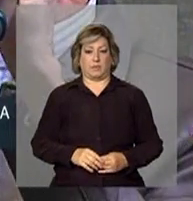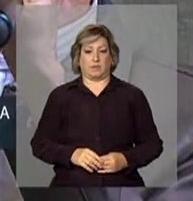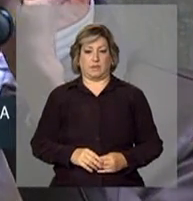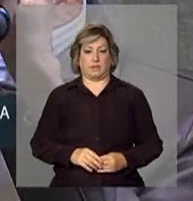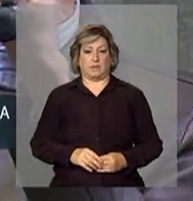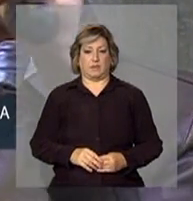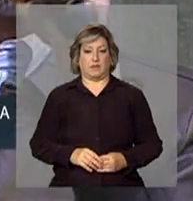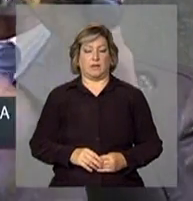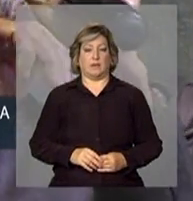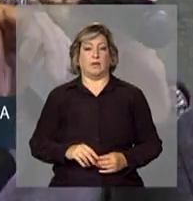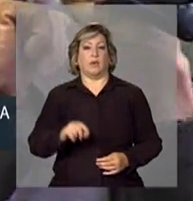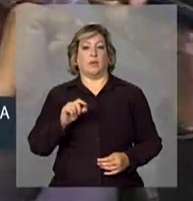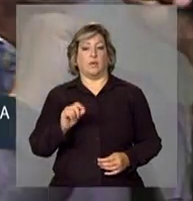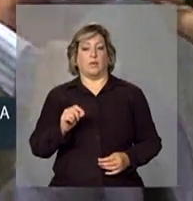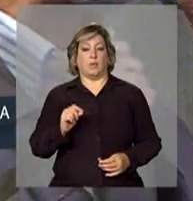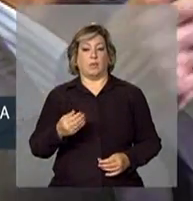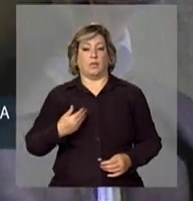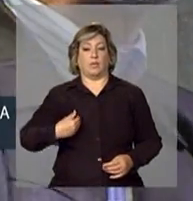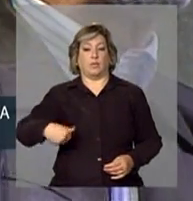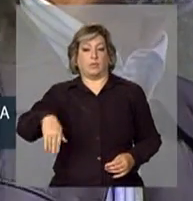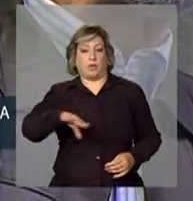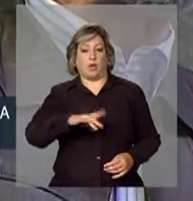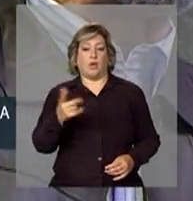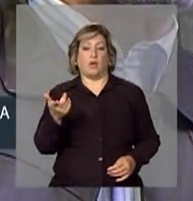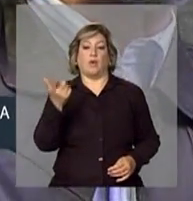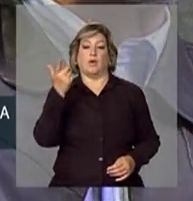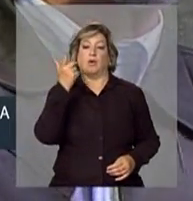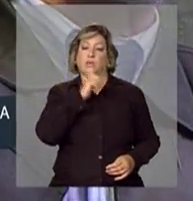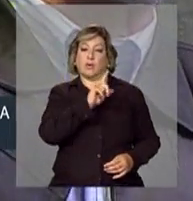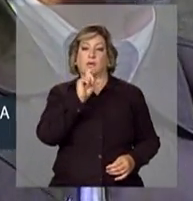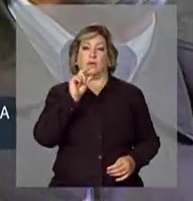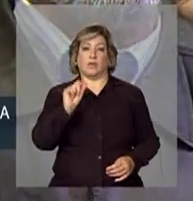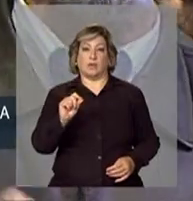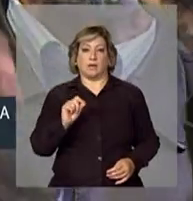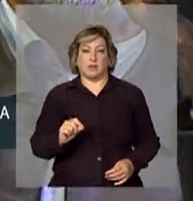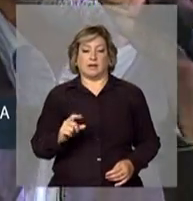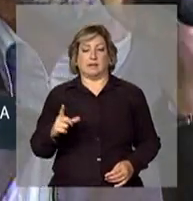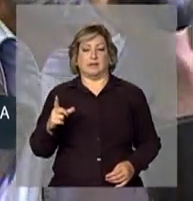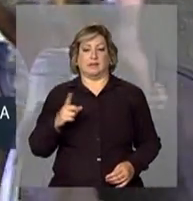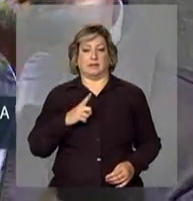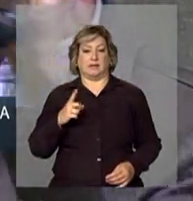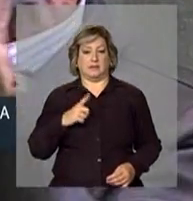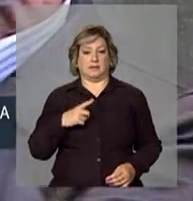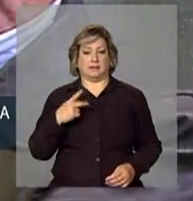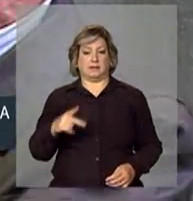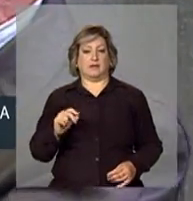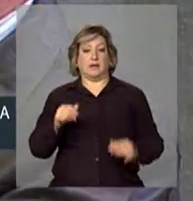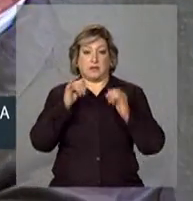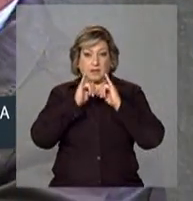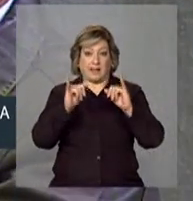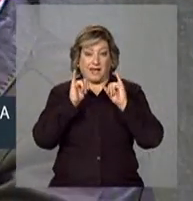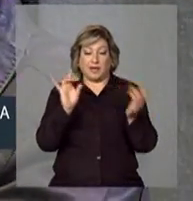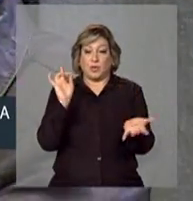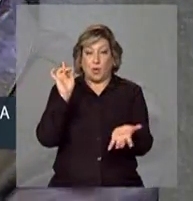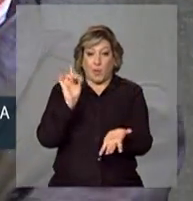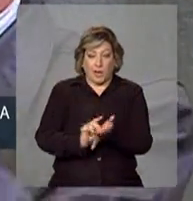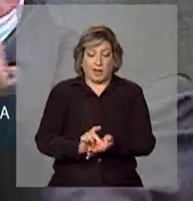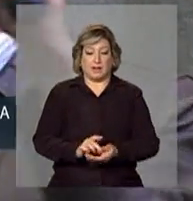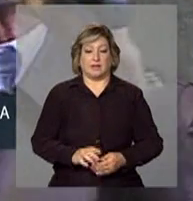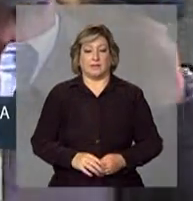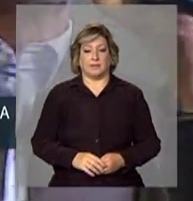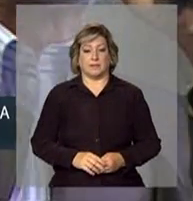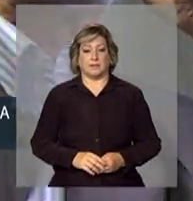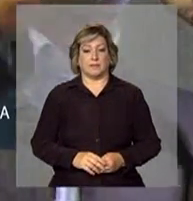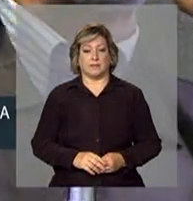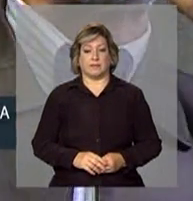que nós conseguimos levantar os nomes com dados concretos